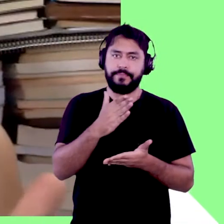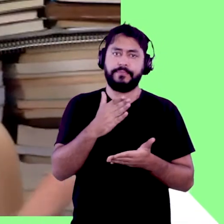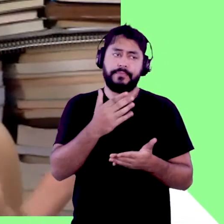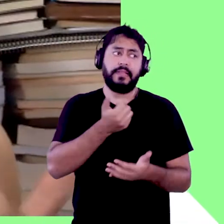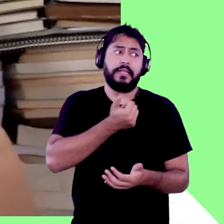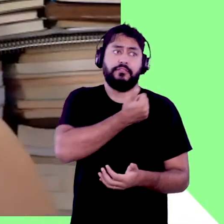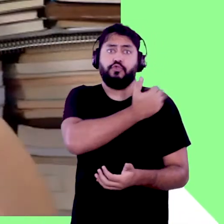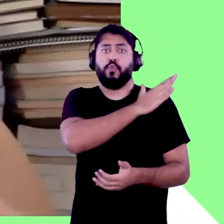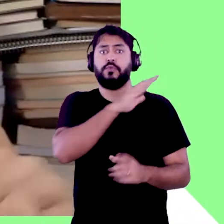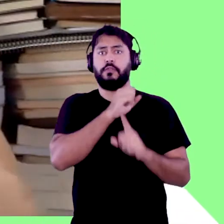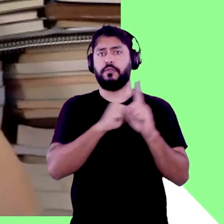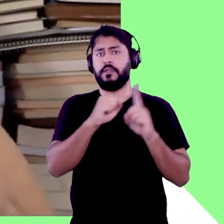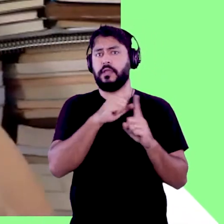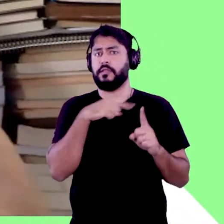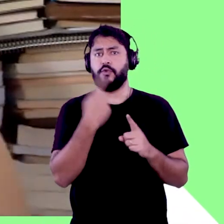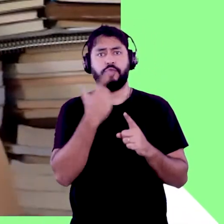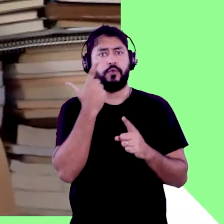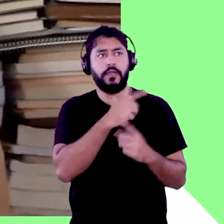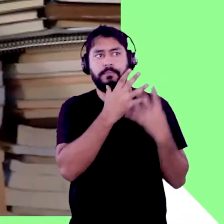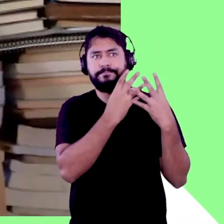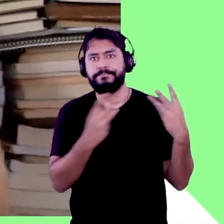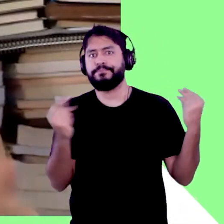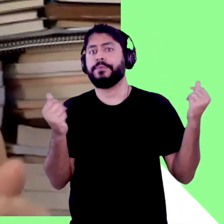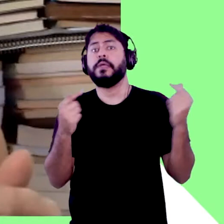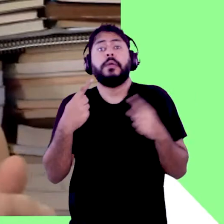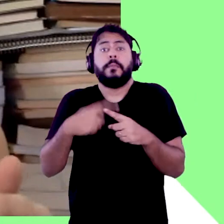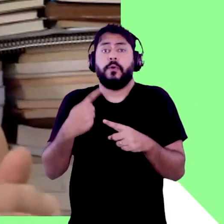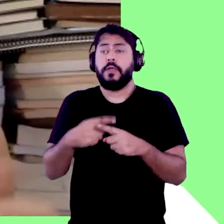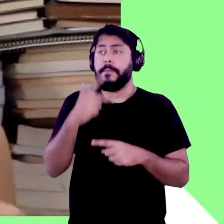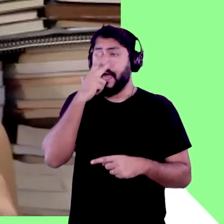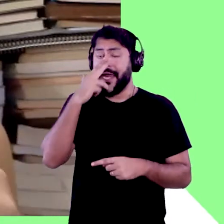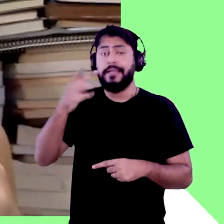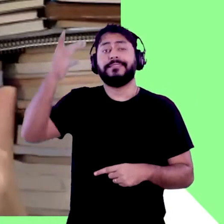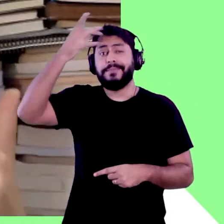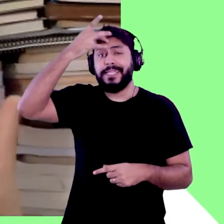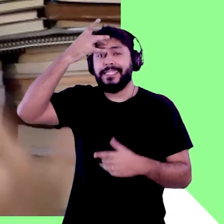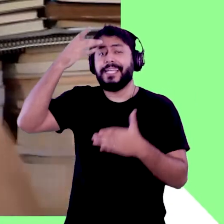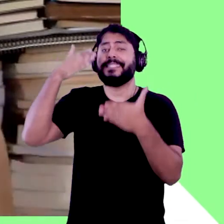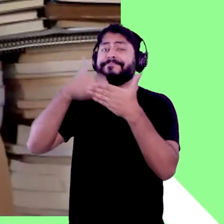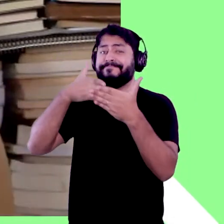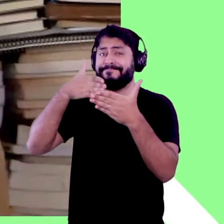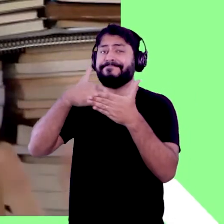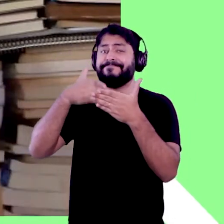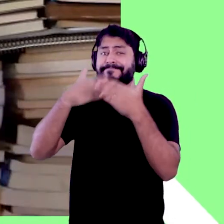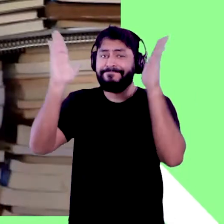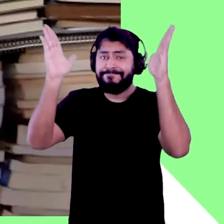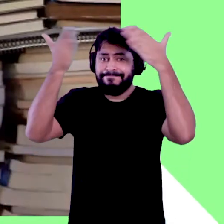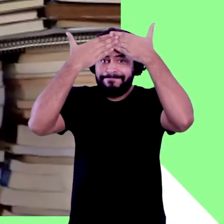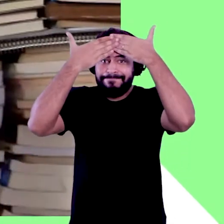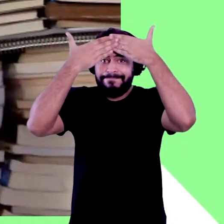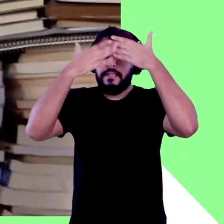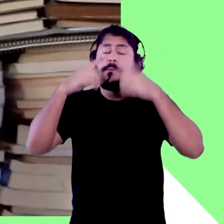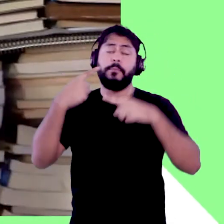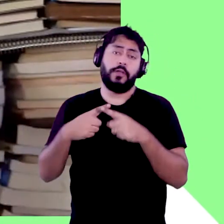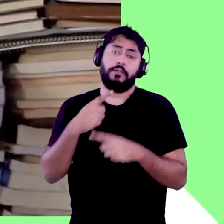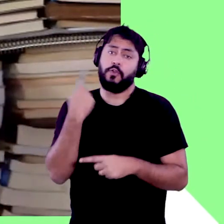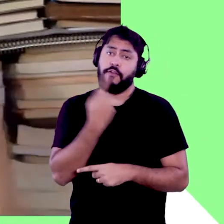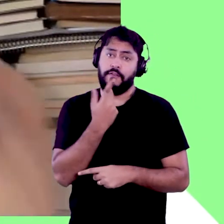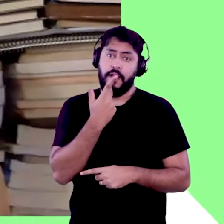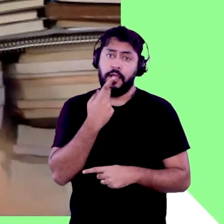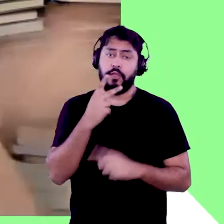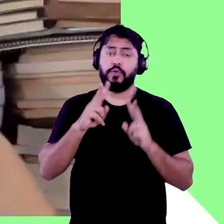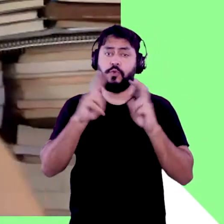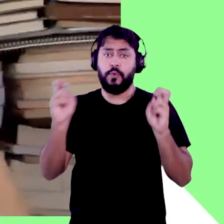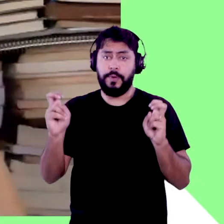excludente, porque a gente tem uma barreira de mentalidade, né? Uma barreira, a gente fala da inclusão atitudinal, né?